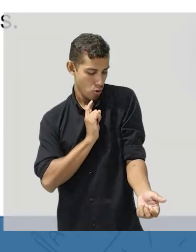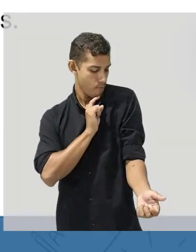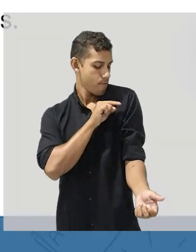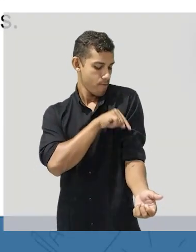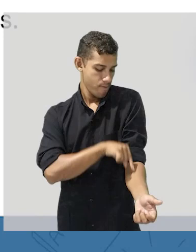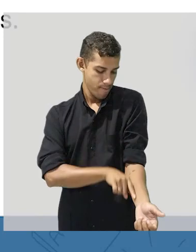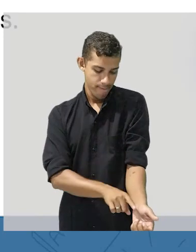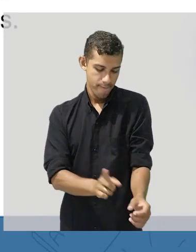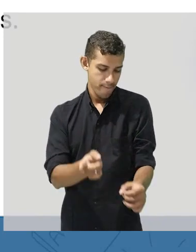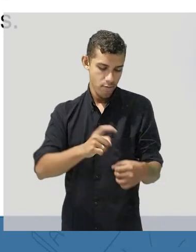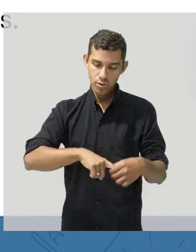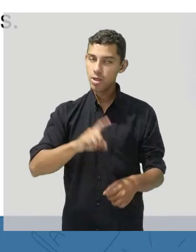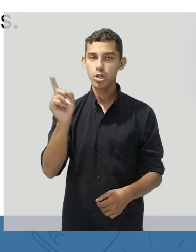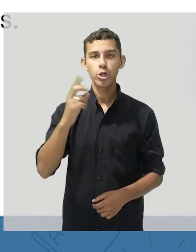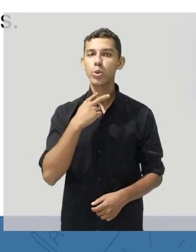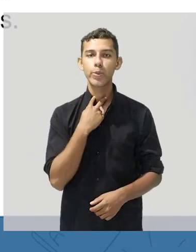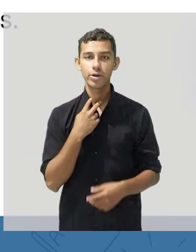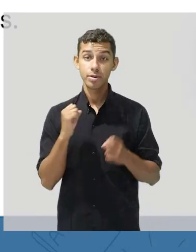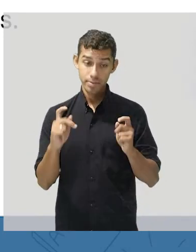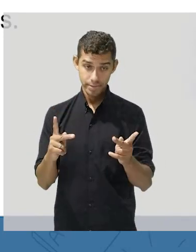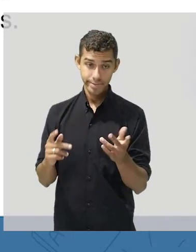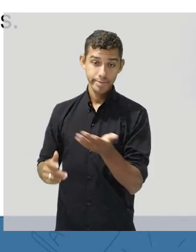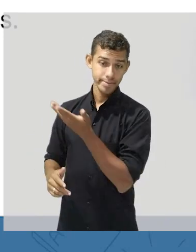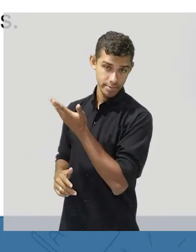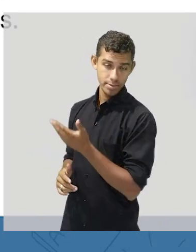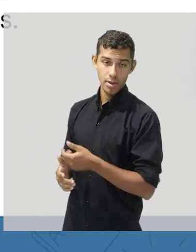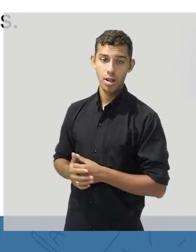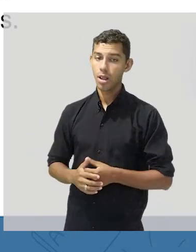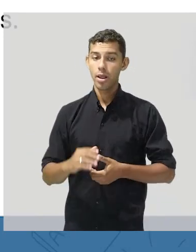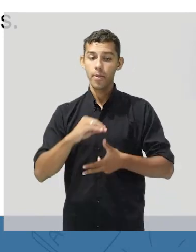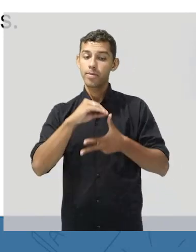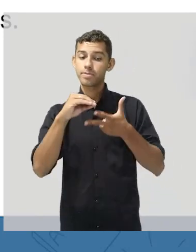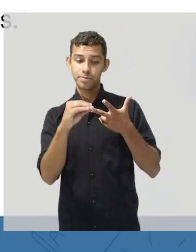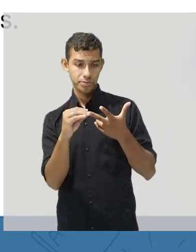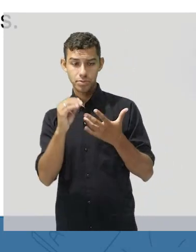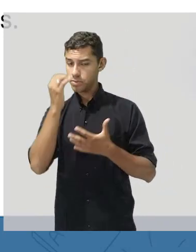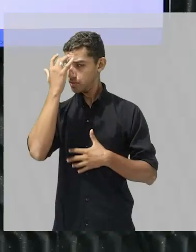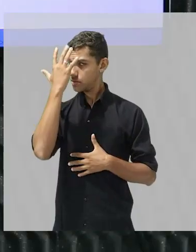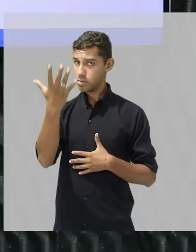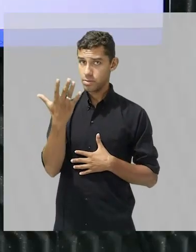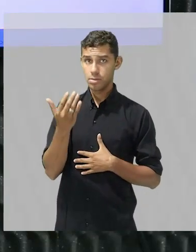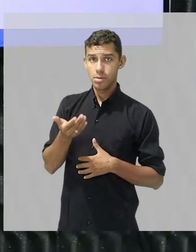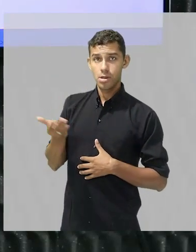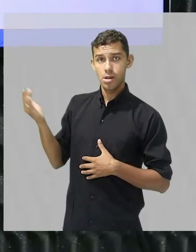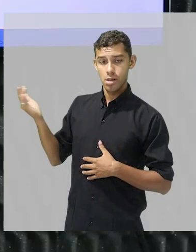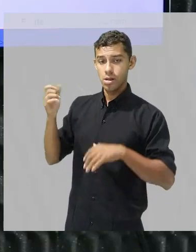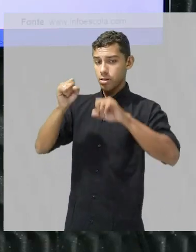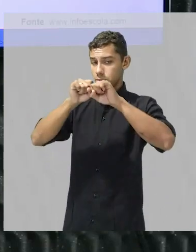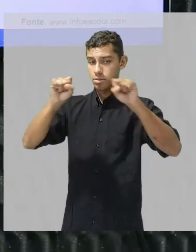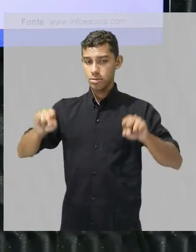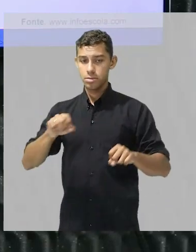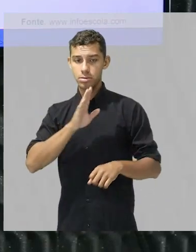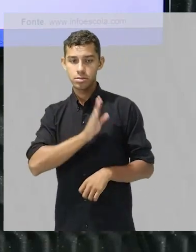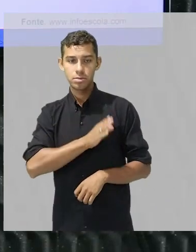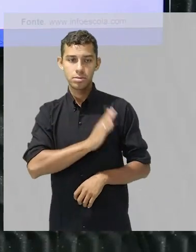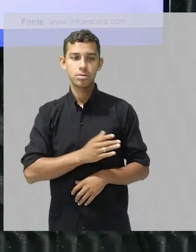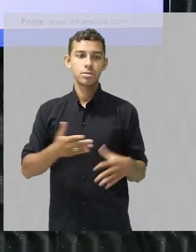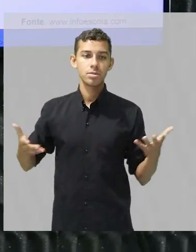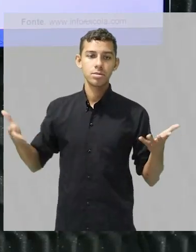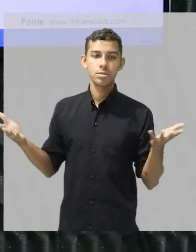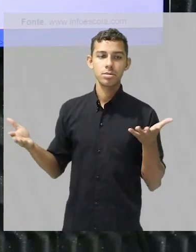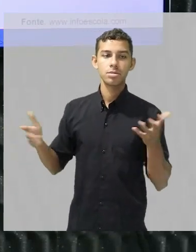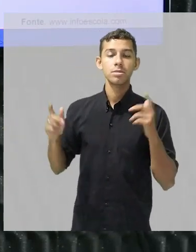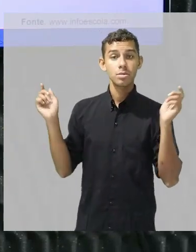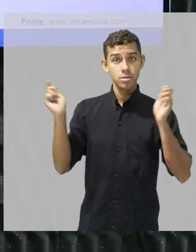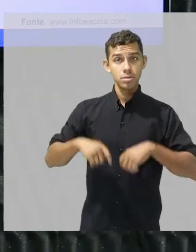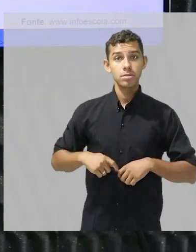ter problema aí de circulação do indivíduo. Tranquilo? Então, a questão do Enem, que caiu aí, relacionada ao sistema cardiovascular. E aí a